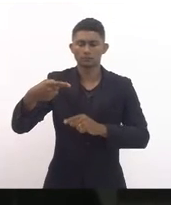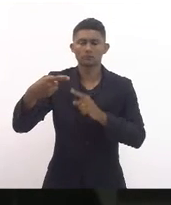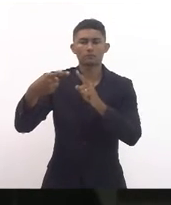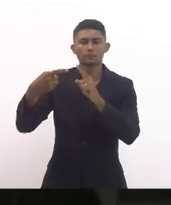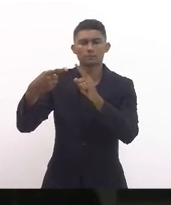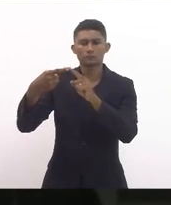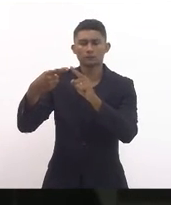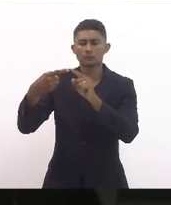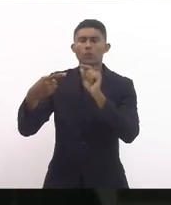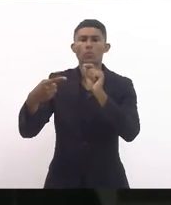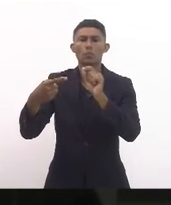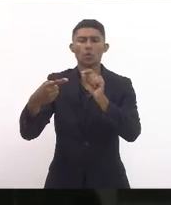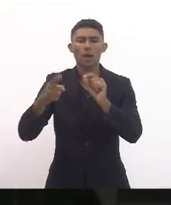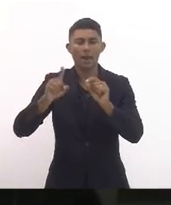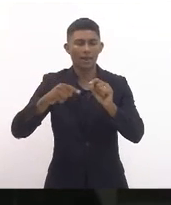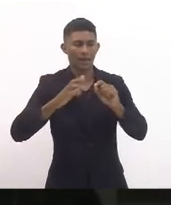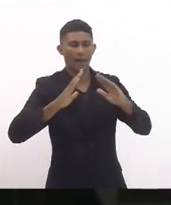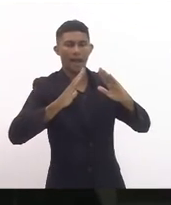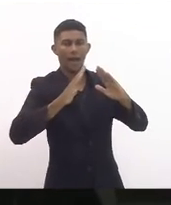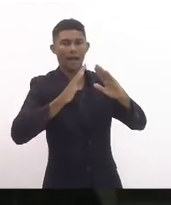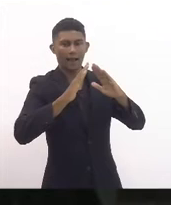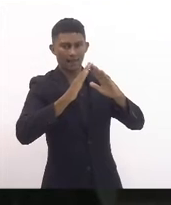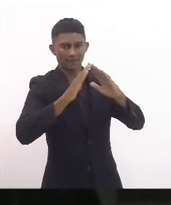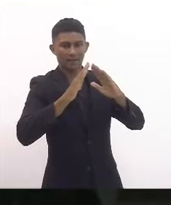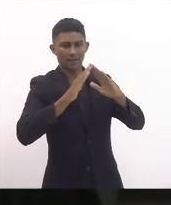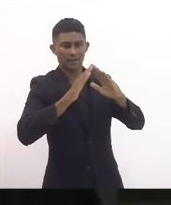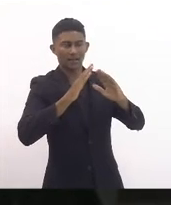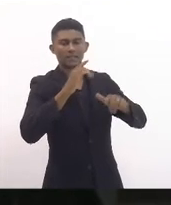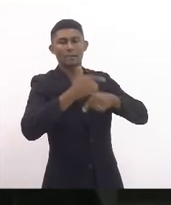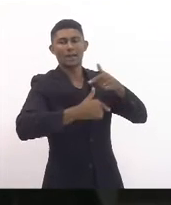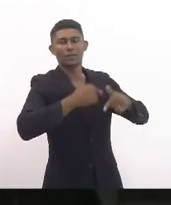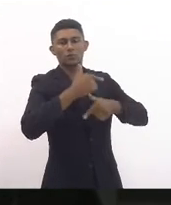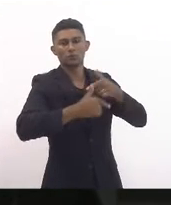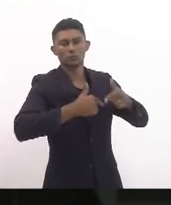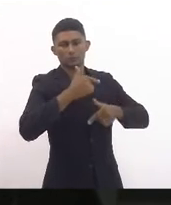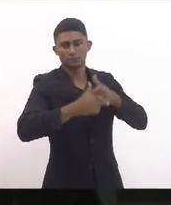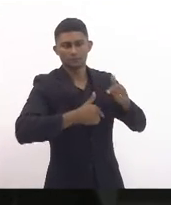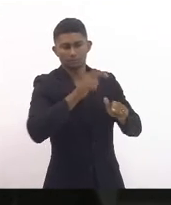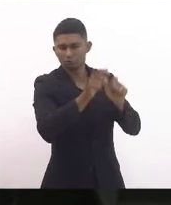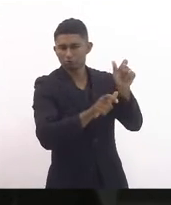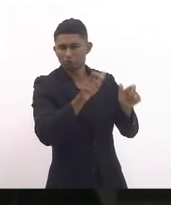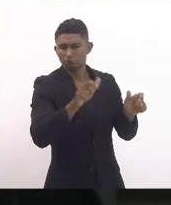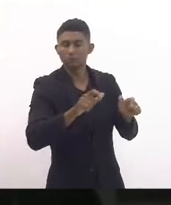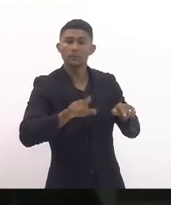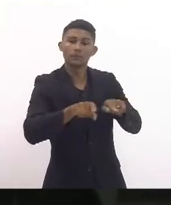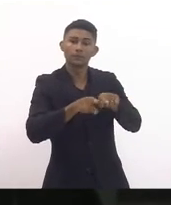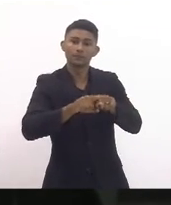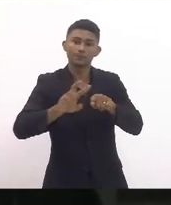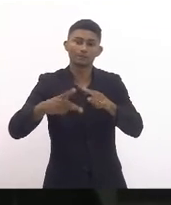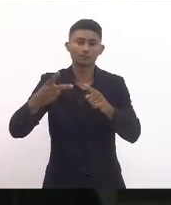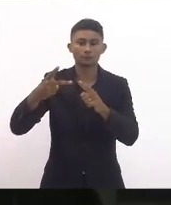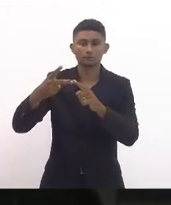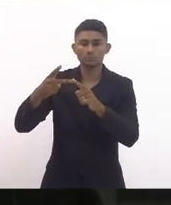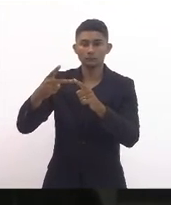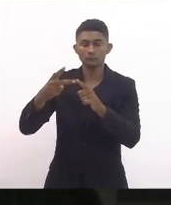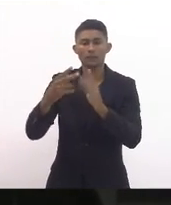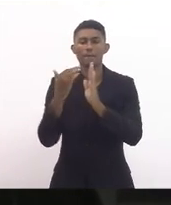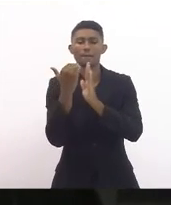trabalhador o e efetivação do programa resolve RJ